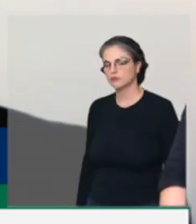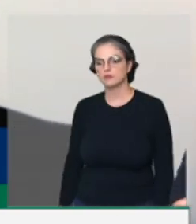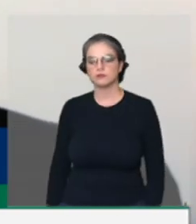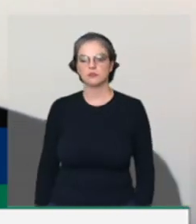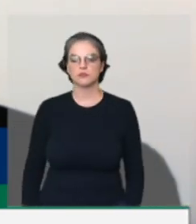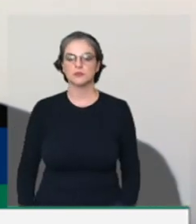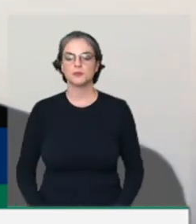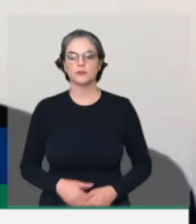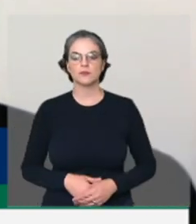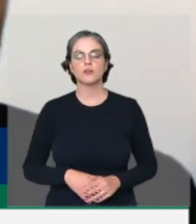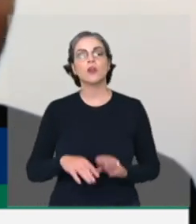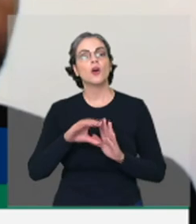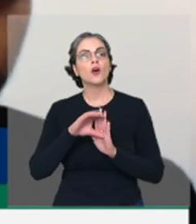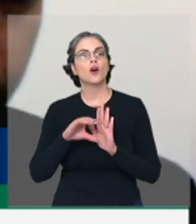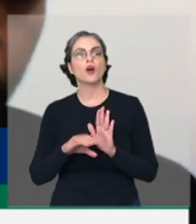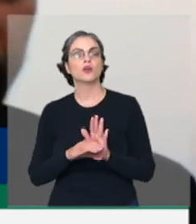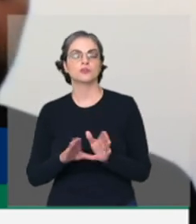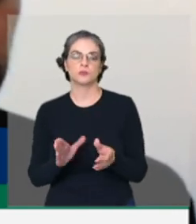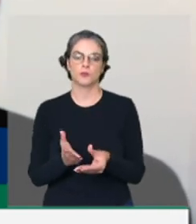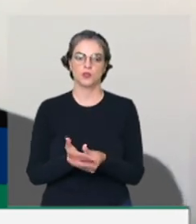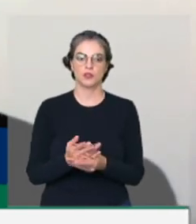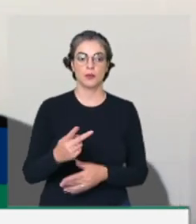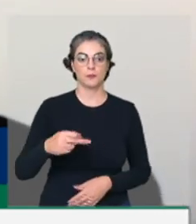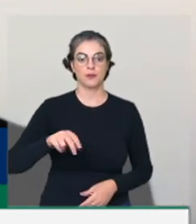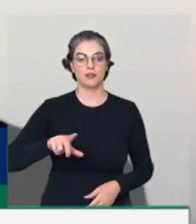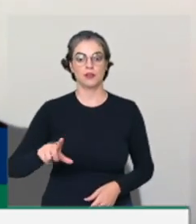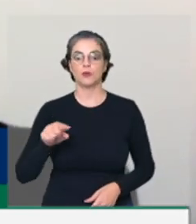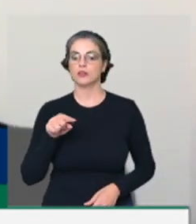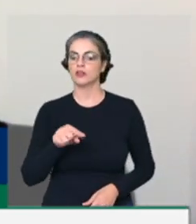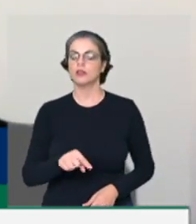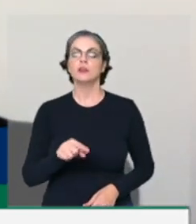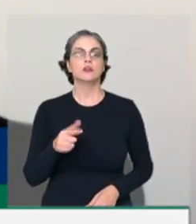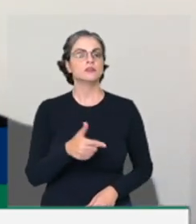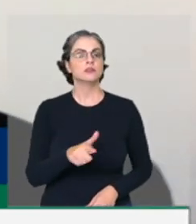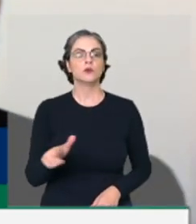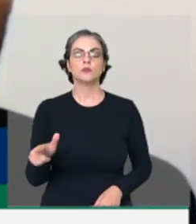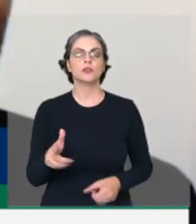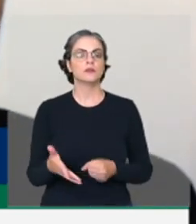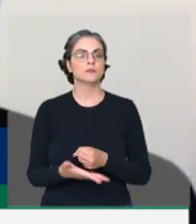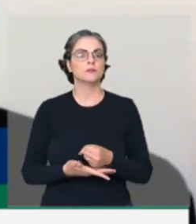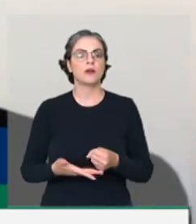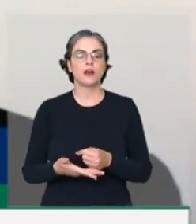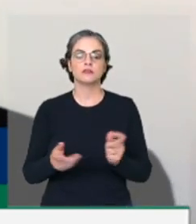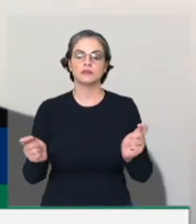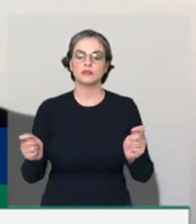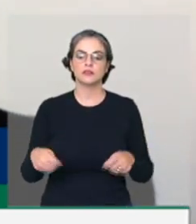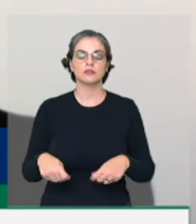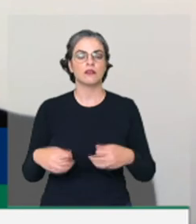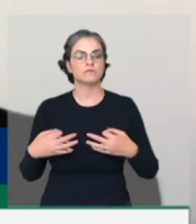corrigindo. Tal solução não encontra respaldo legal suficiente para garantir a lisura do